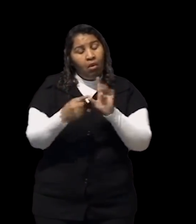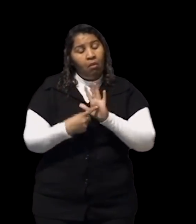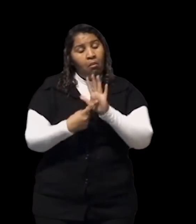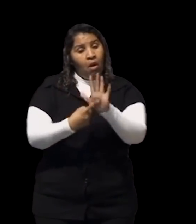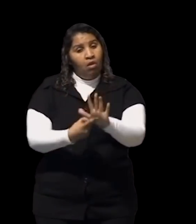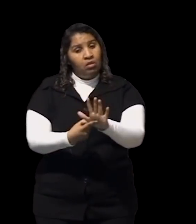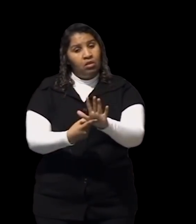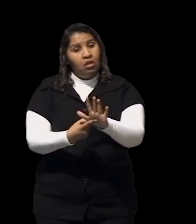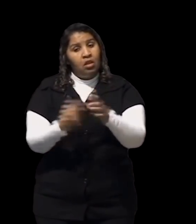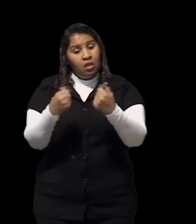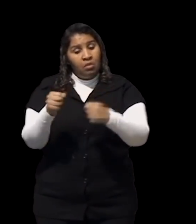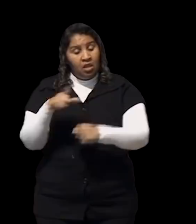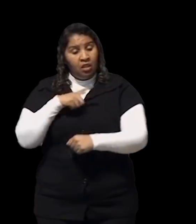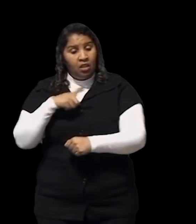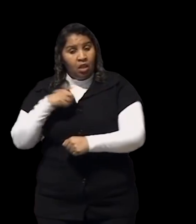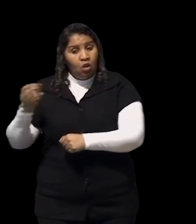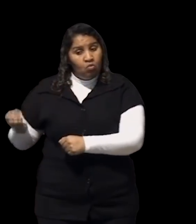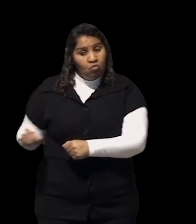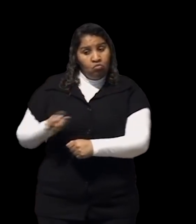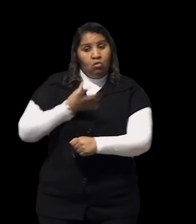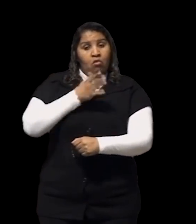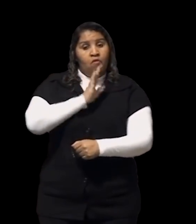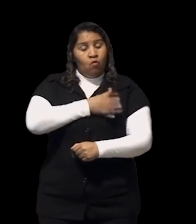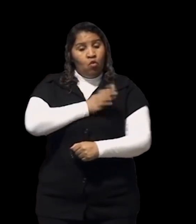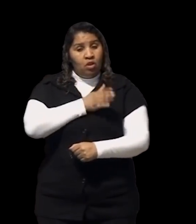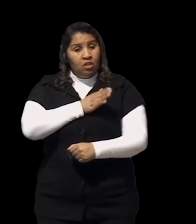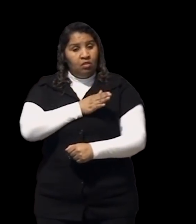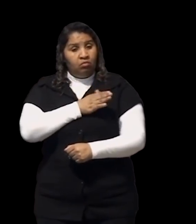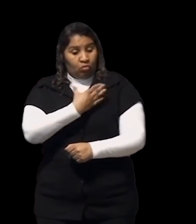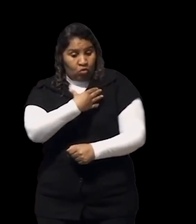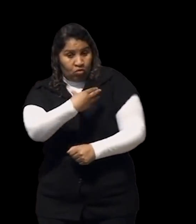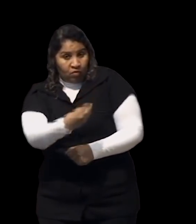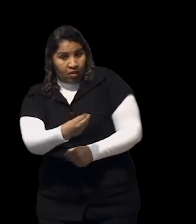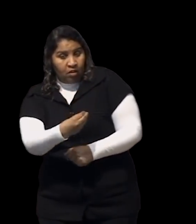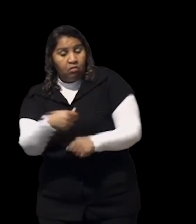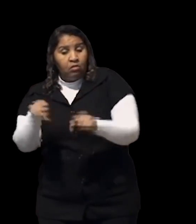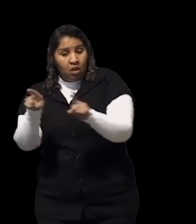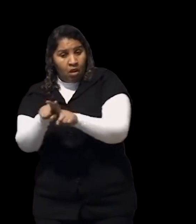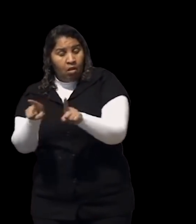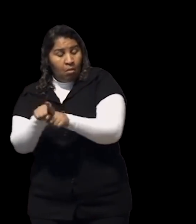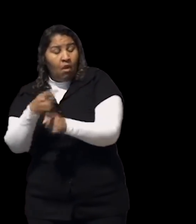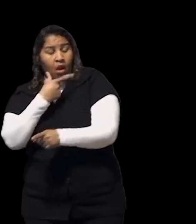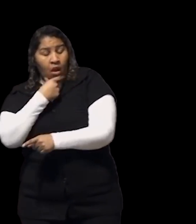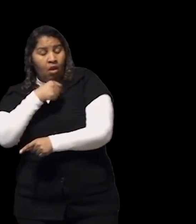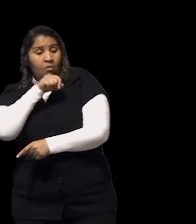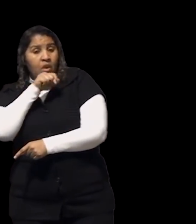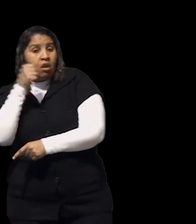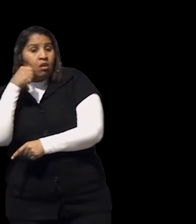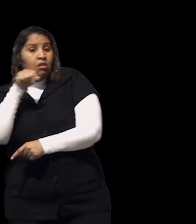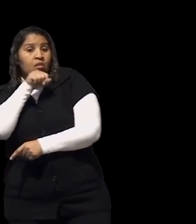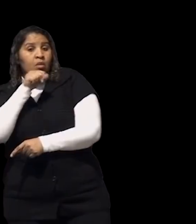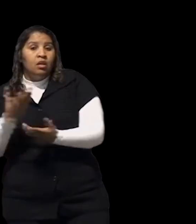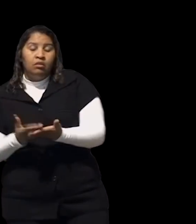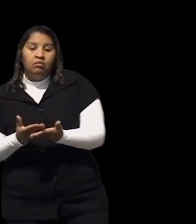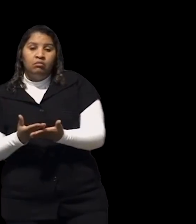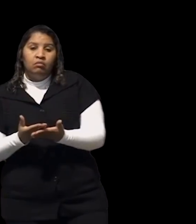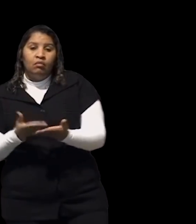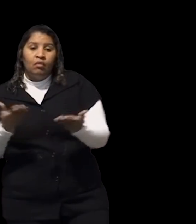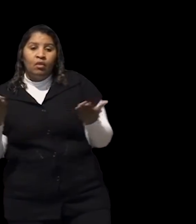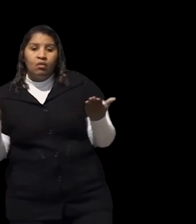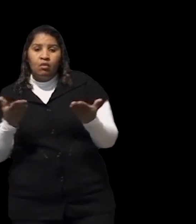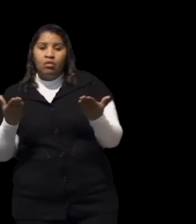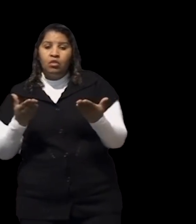e quando nós falamos sobre identidade e essa essa expressão ela vem